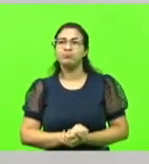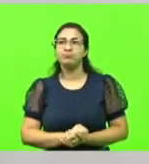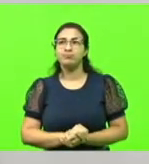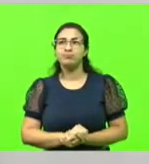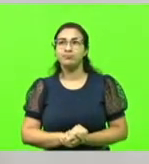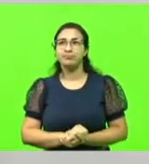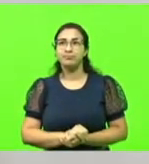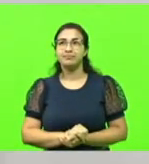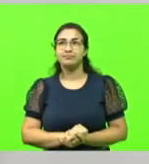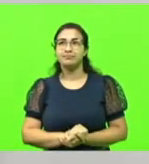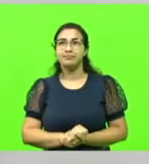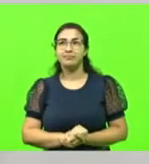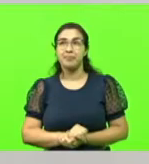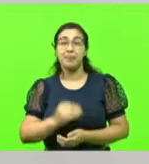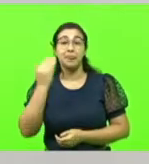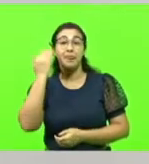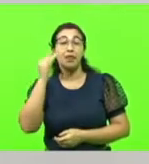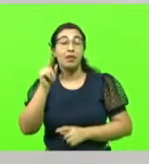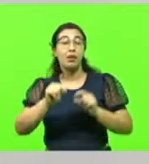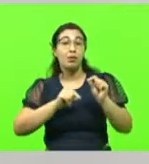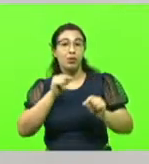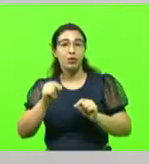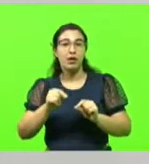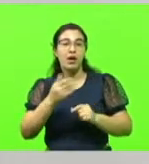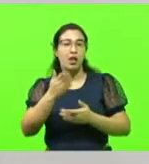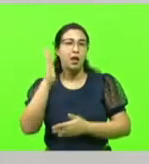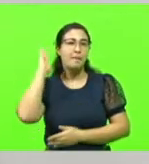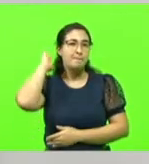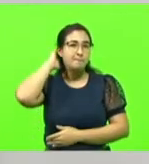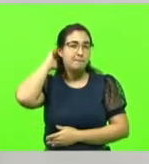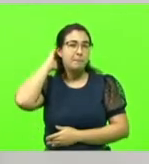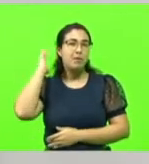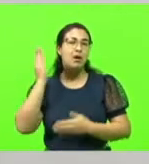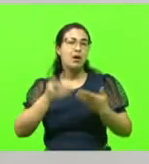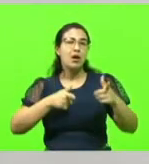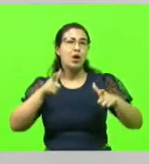Tem que se levar em consideração que o Estado do Pará,